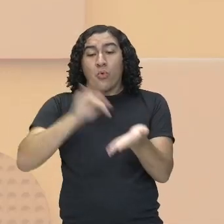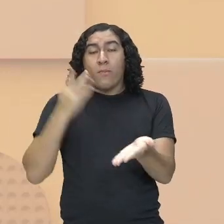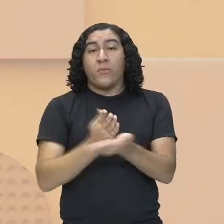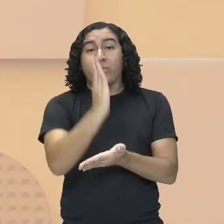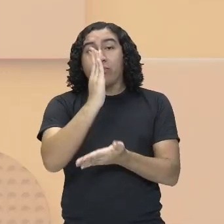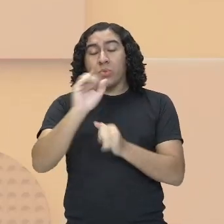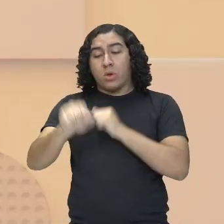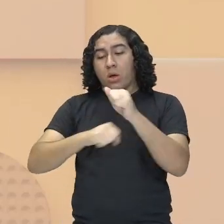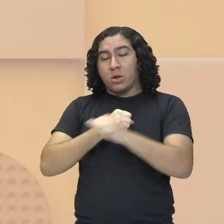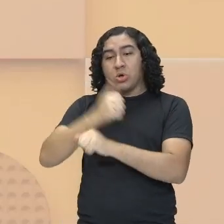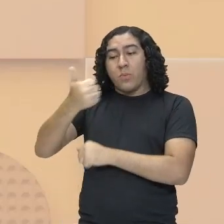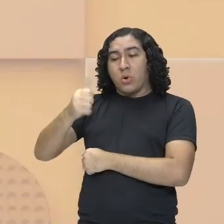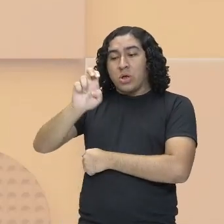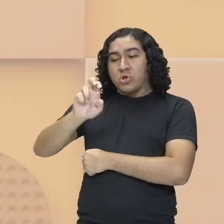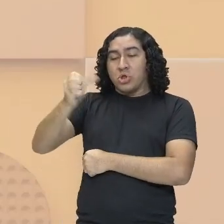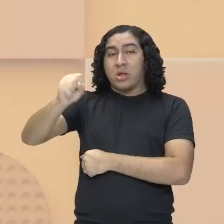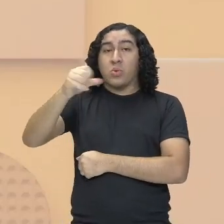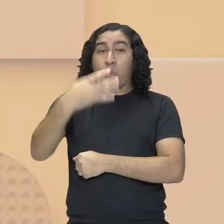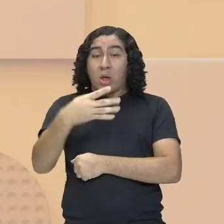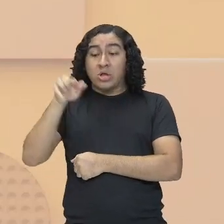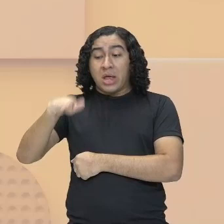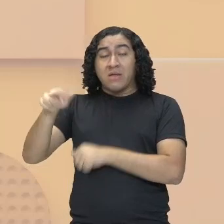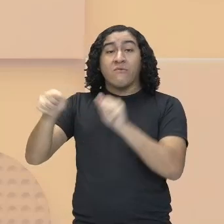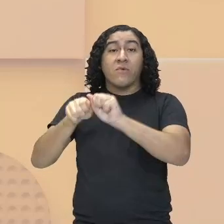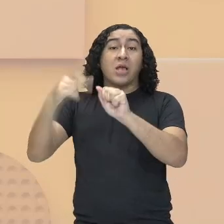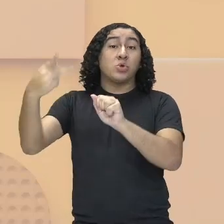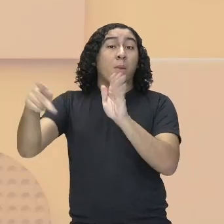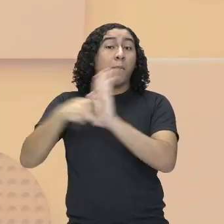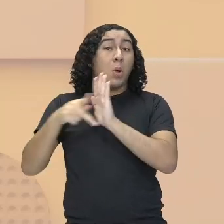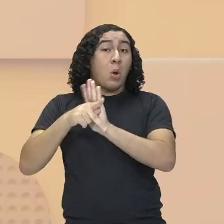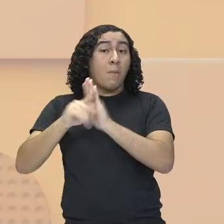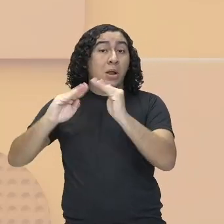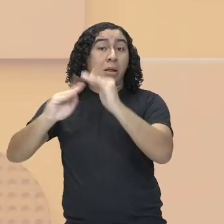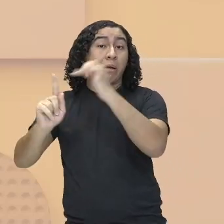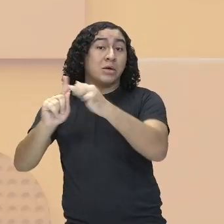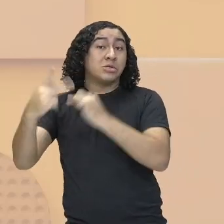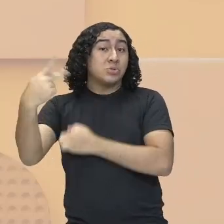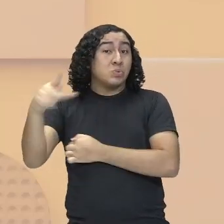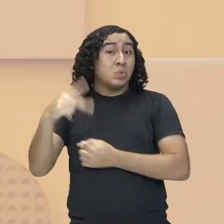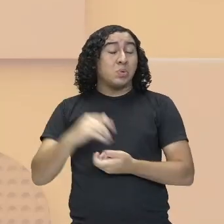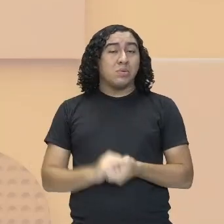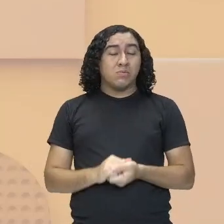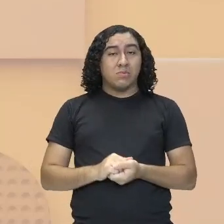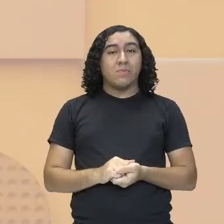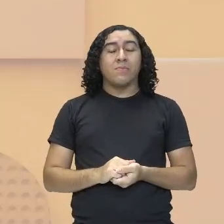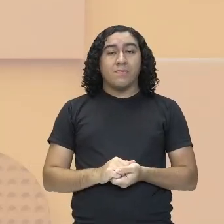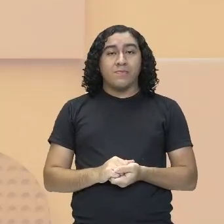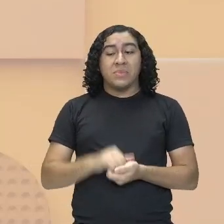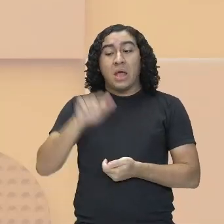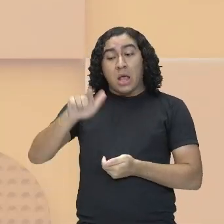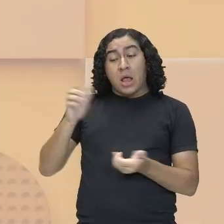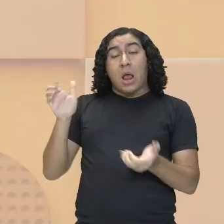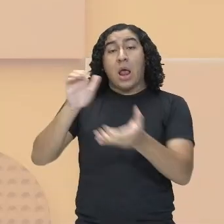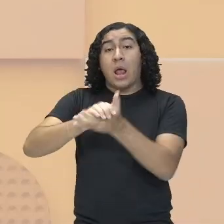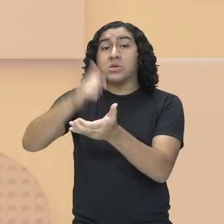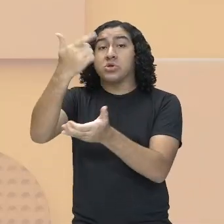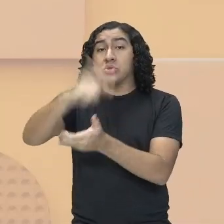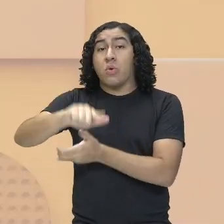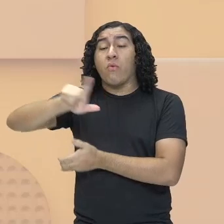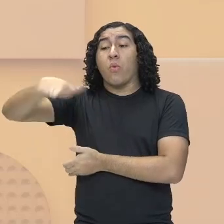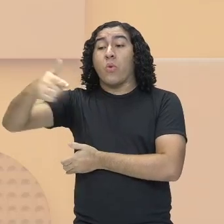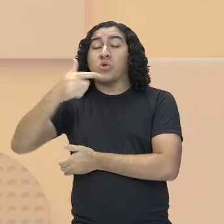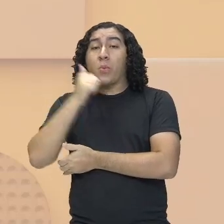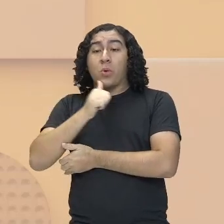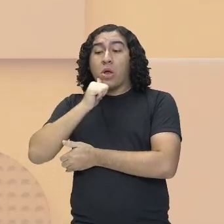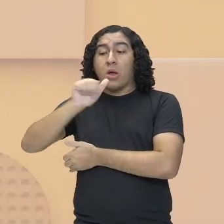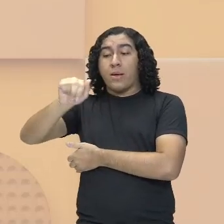1534, em que ele vai criar a igreja anglicana. Quando ele rompe com a igreja, ele se casa novamente com Ana Bolena, certo?